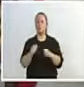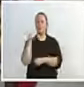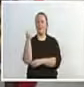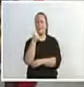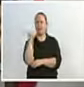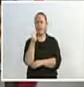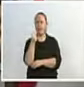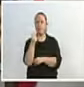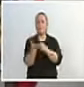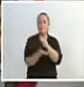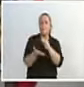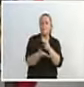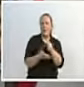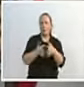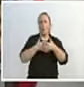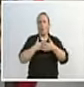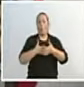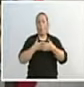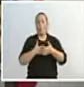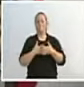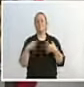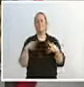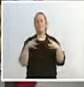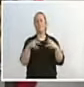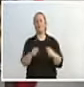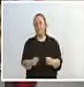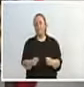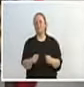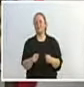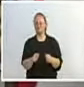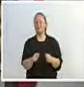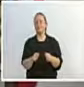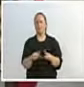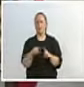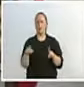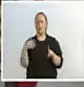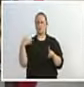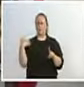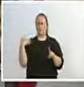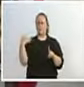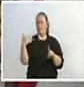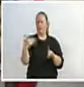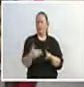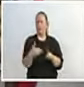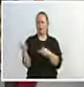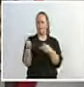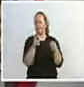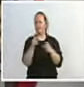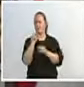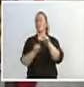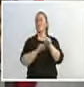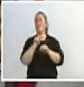básica. E o que nós temos visto, basicamente, partir da virada do milênio, é que nós temos visto